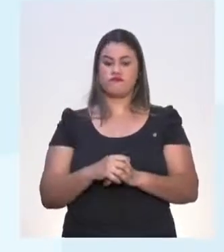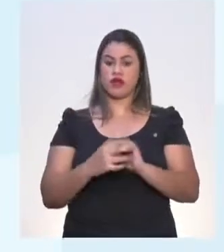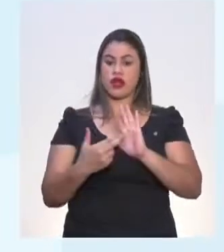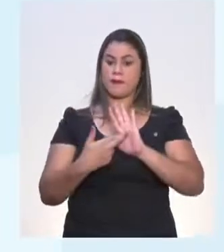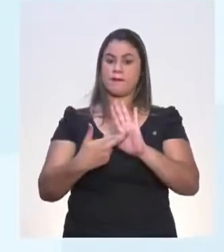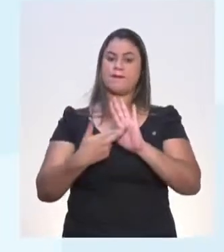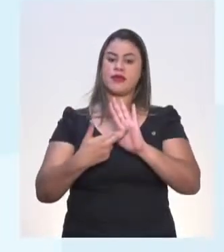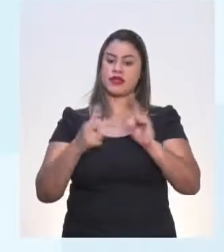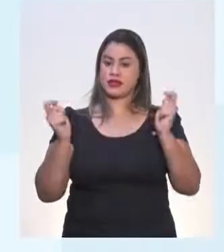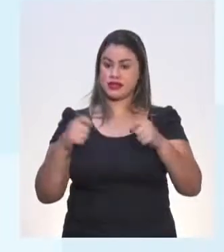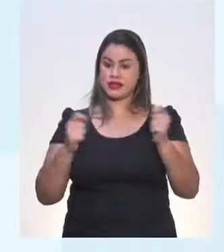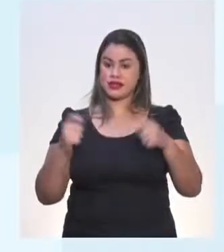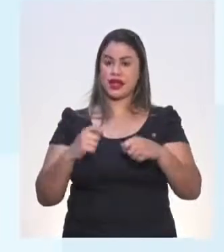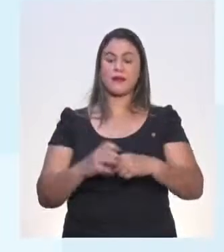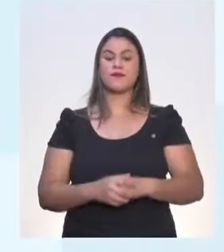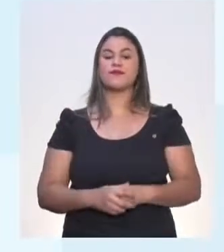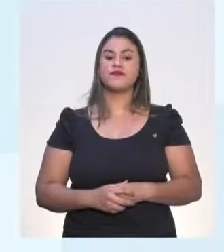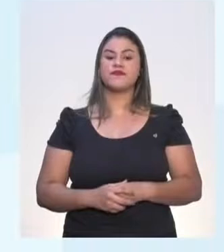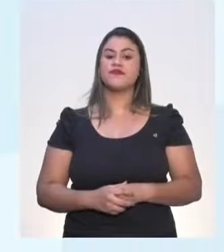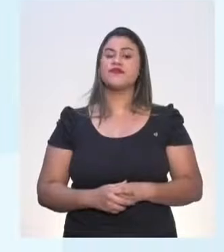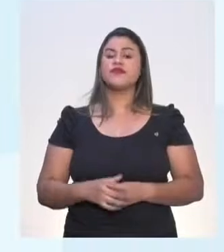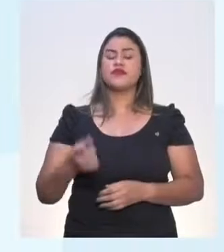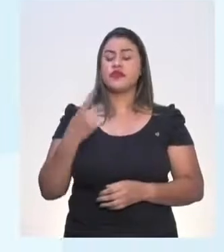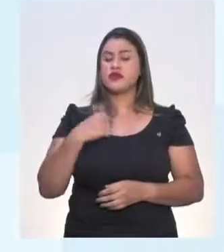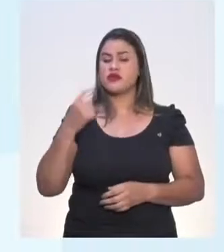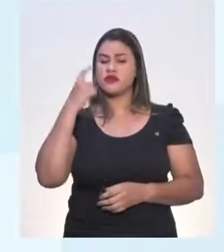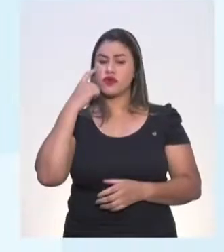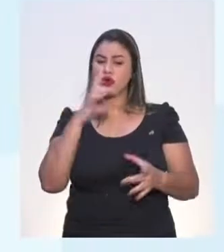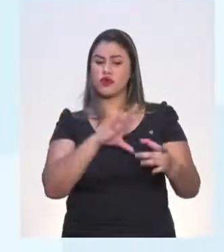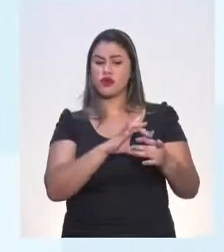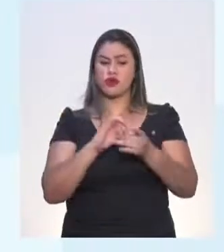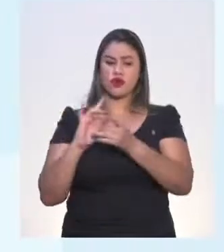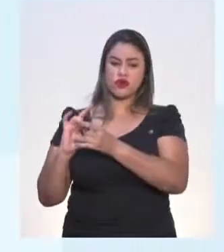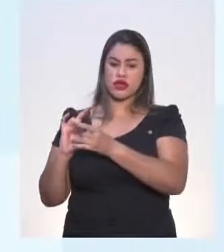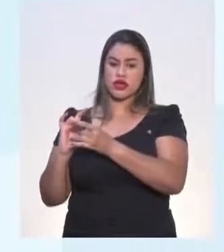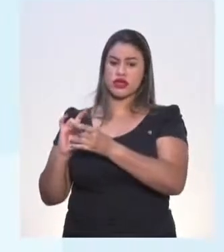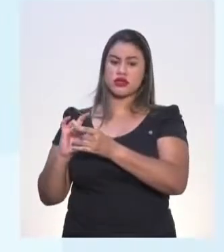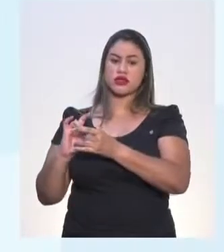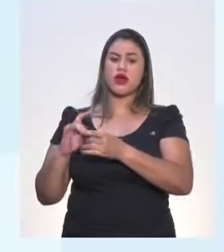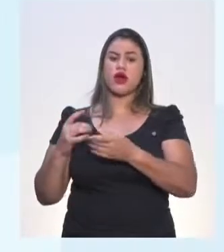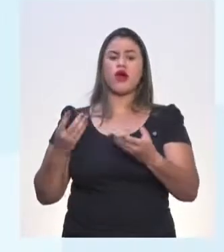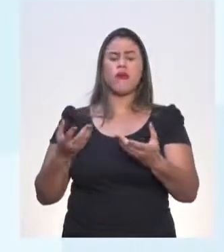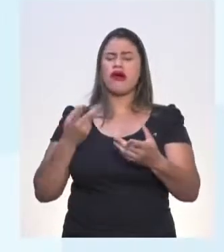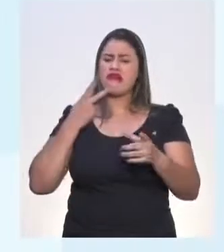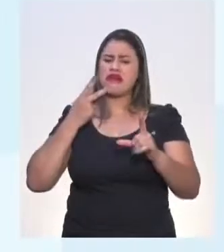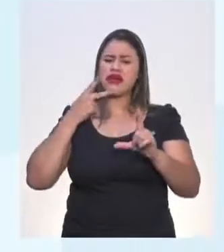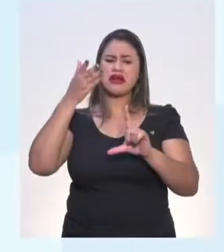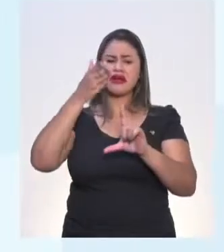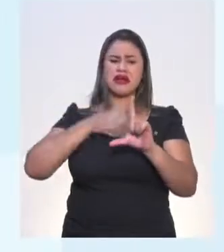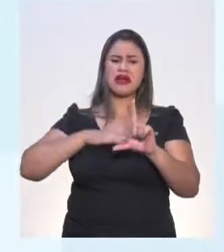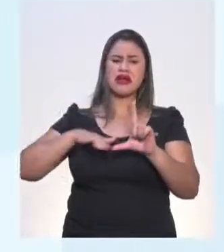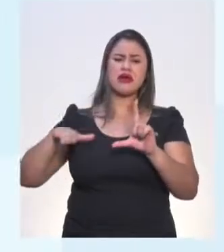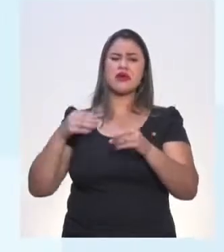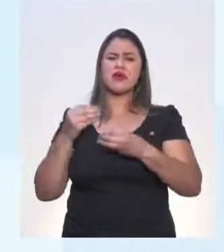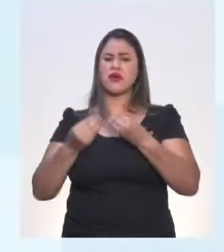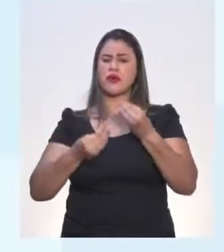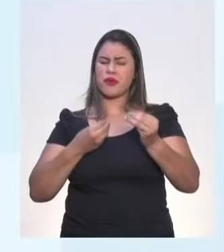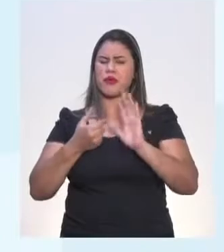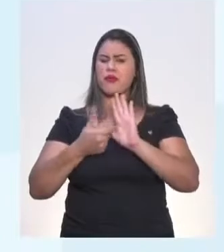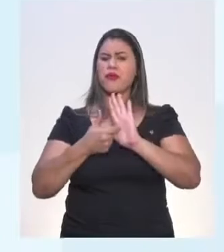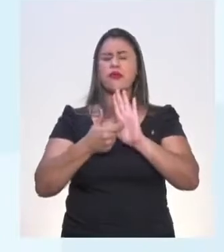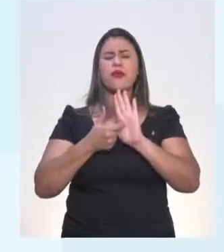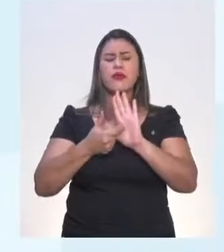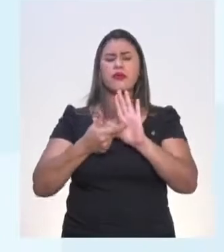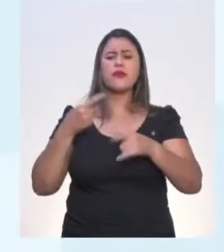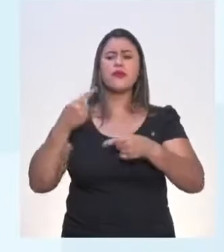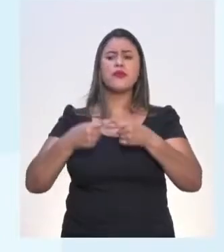representar. Beleza? Então, observando esse contexto, por que eu estou caindo no plano cartesiano ou por que eu estou demonstrando